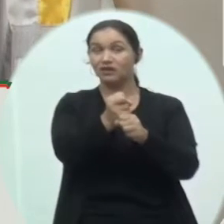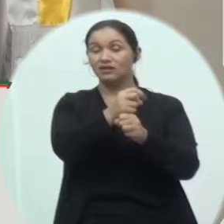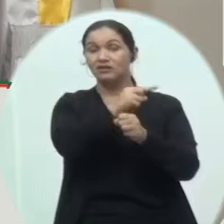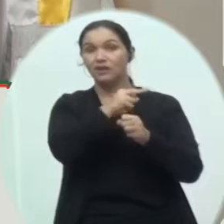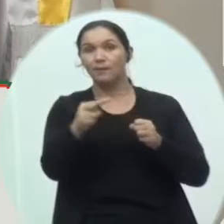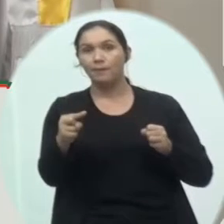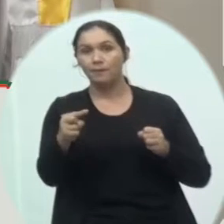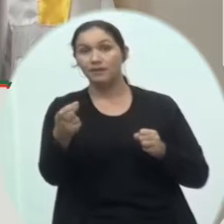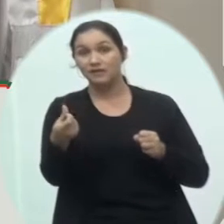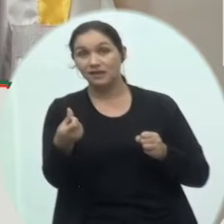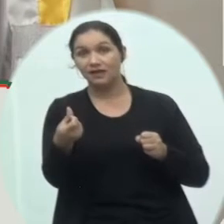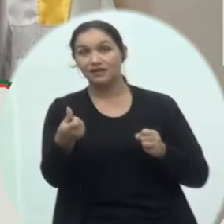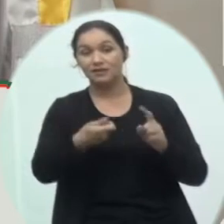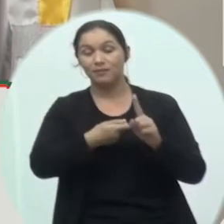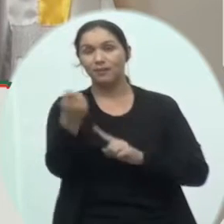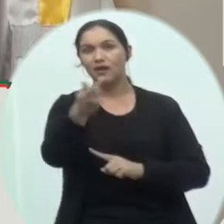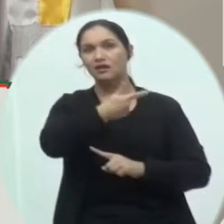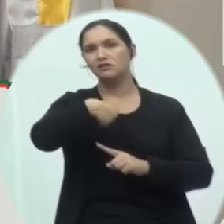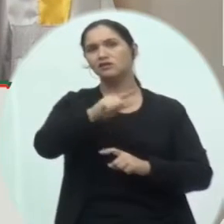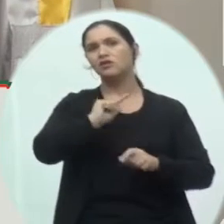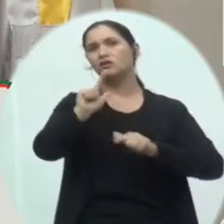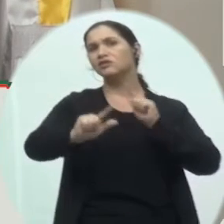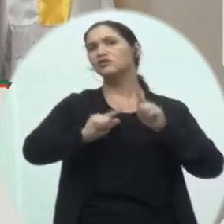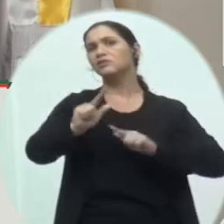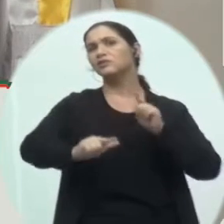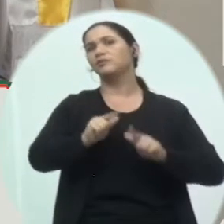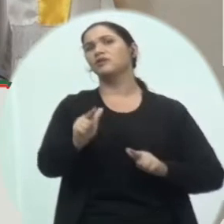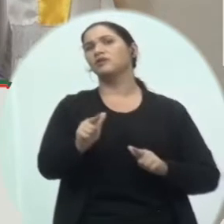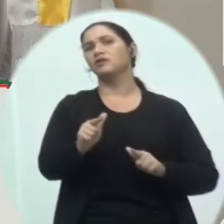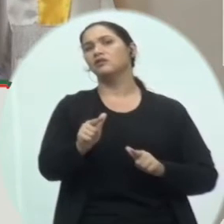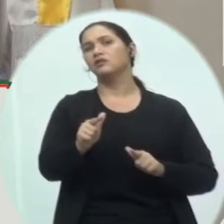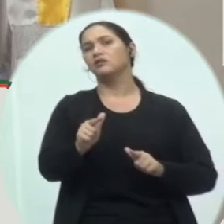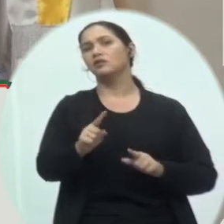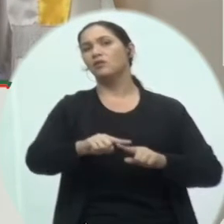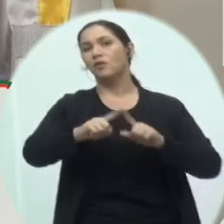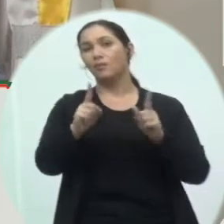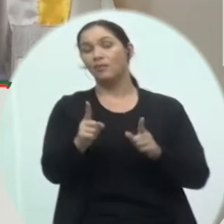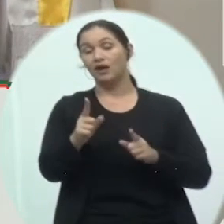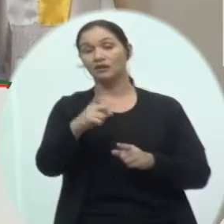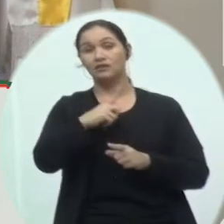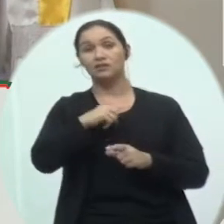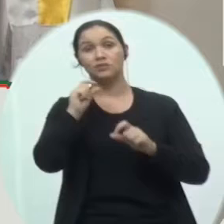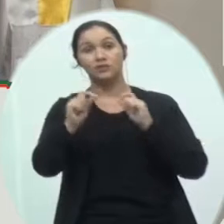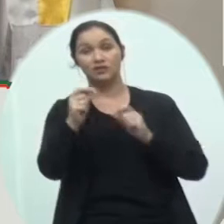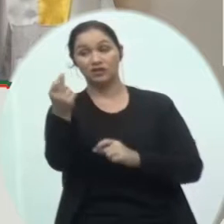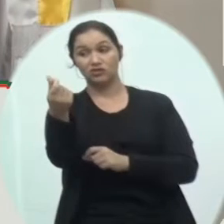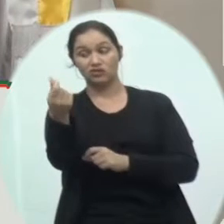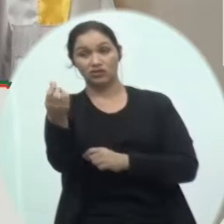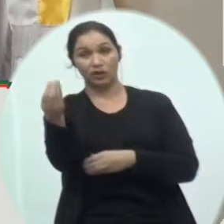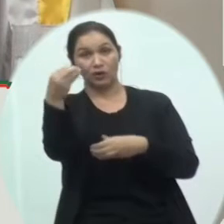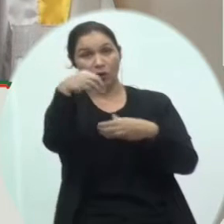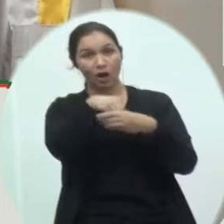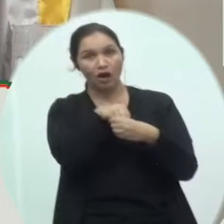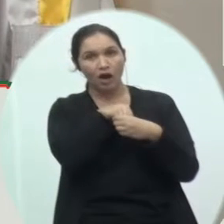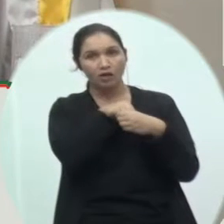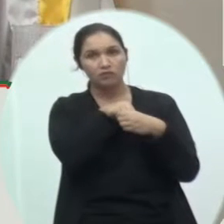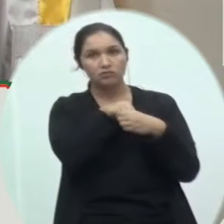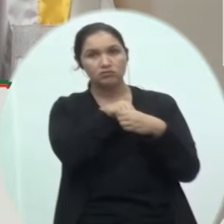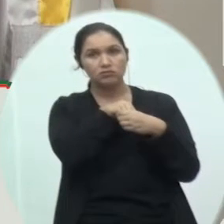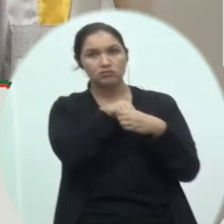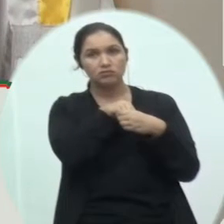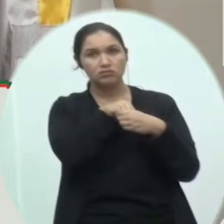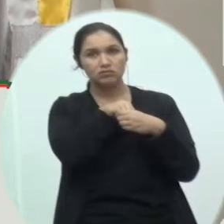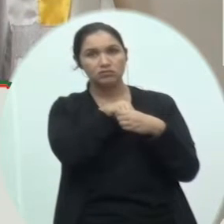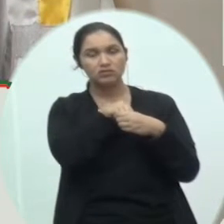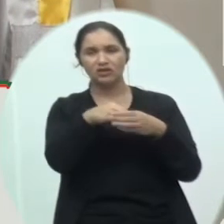Não, mas nós vamos resolver o problema fazendo refis. Com dinheiro em caixa. Dinheiro em caixa para questões